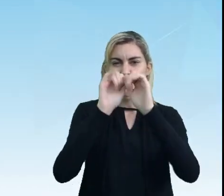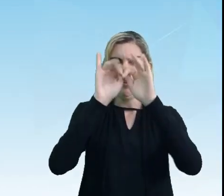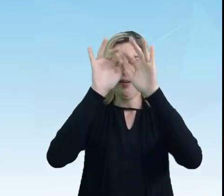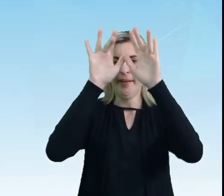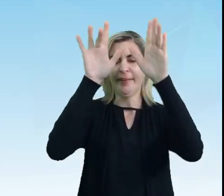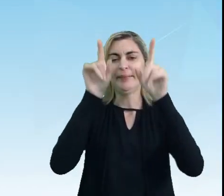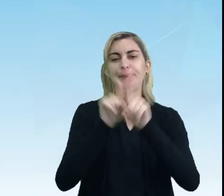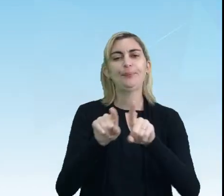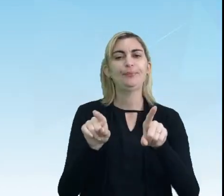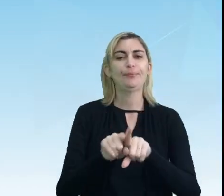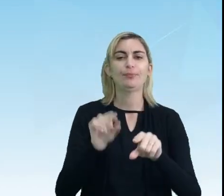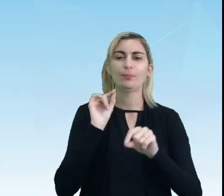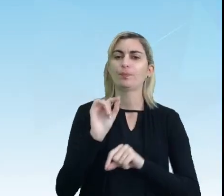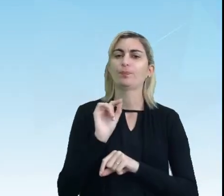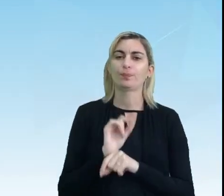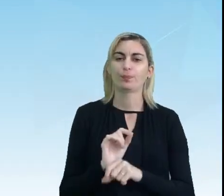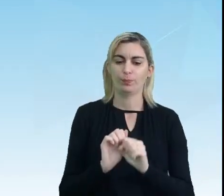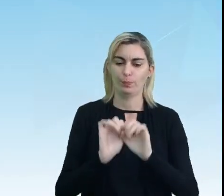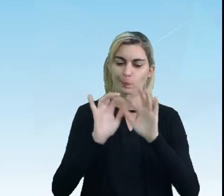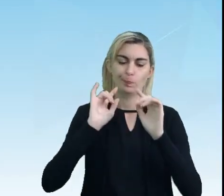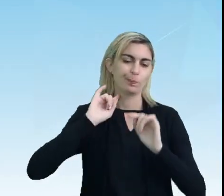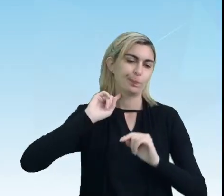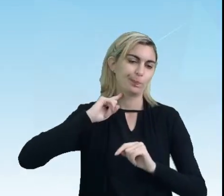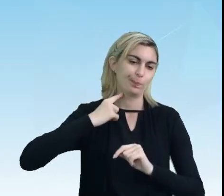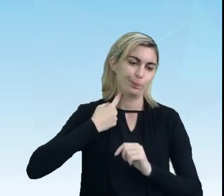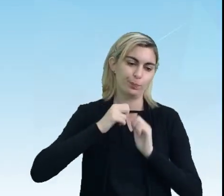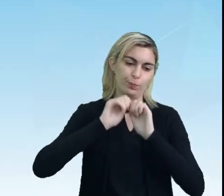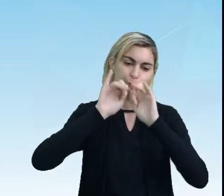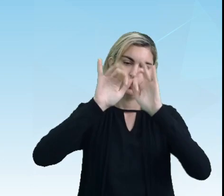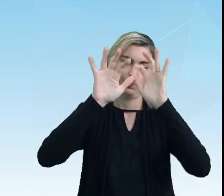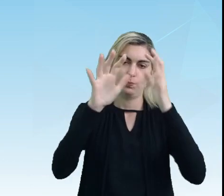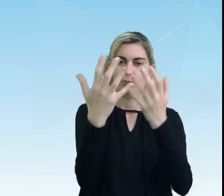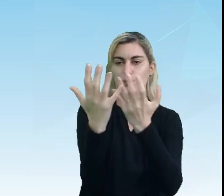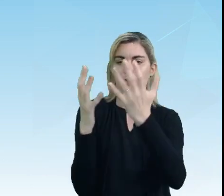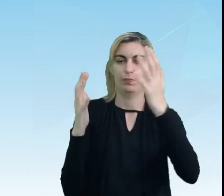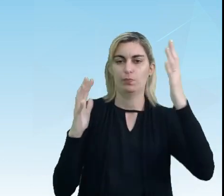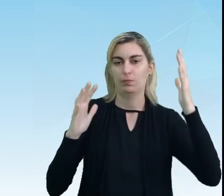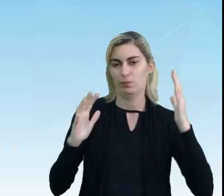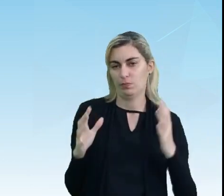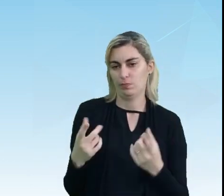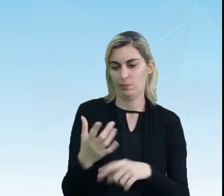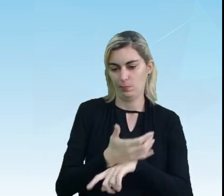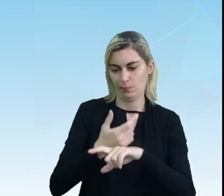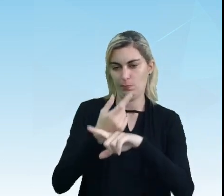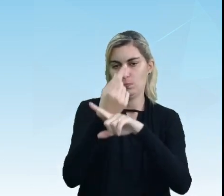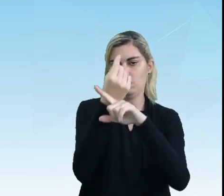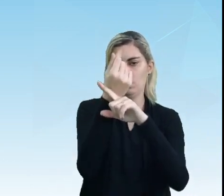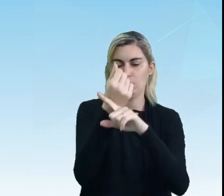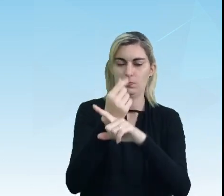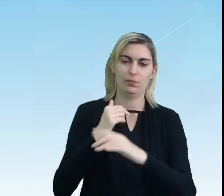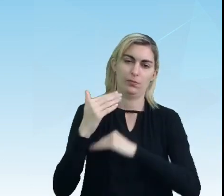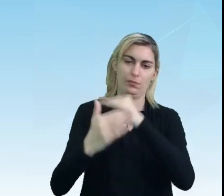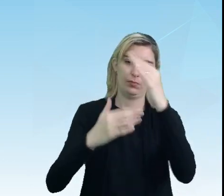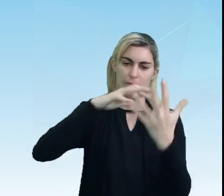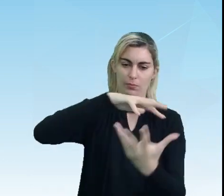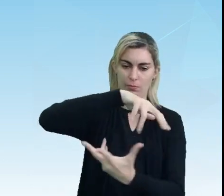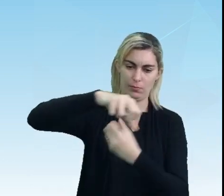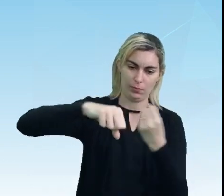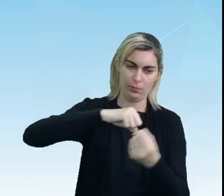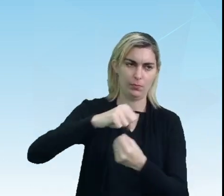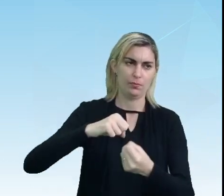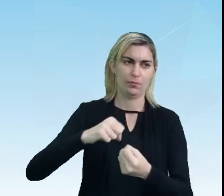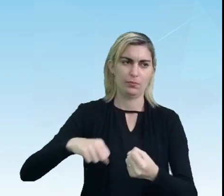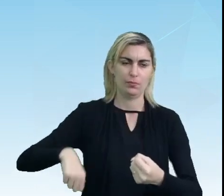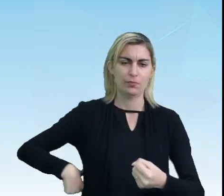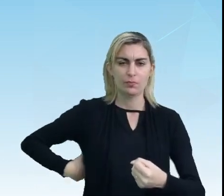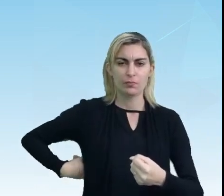está gerando também o quê? Uma poluição ao meio ambiente. Capitalismo versus desenvolvimento sustentável. Combina,